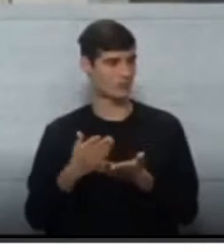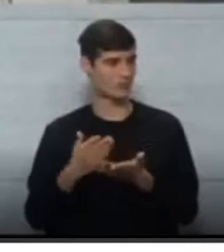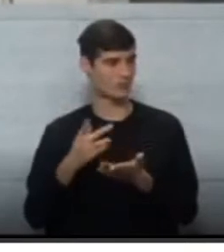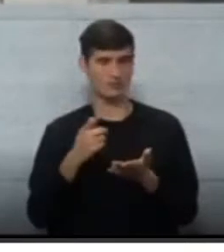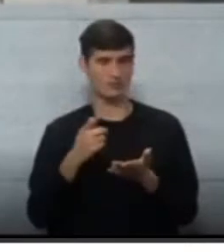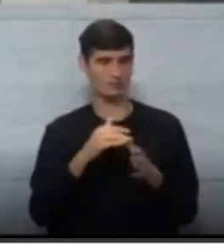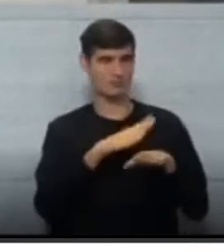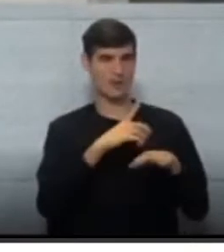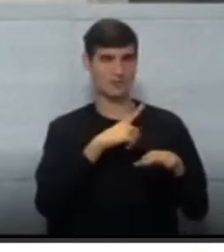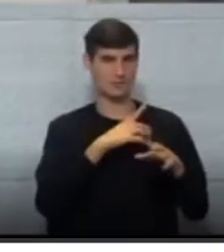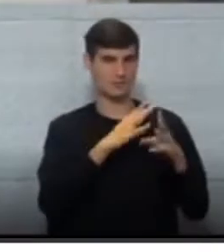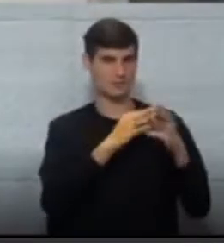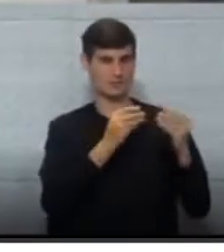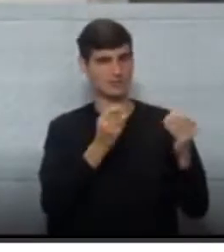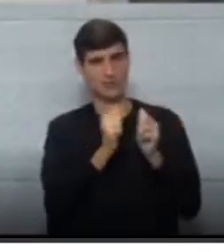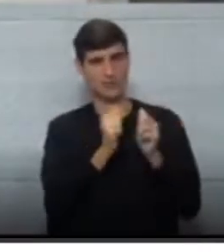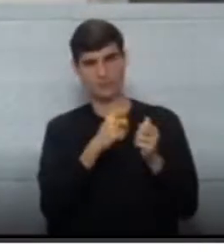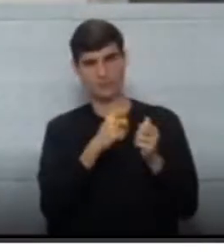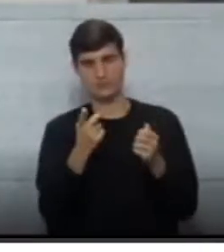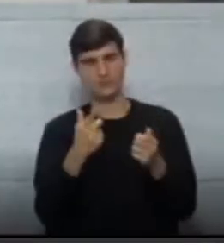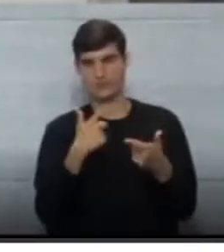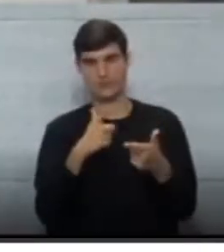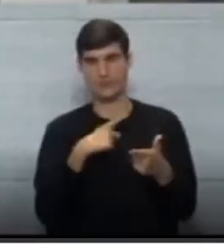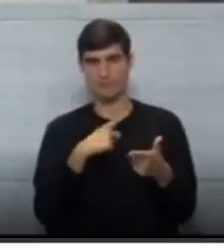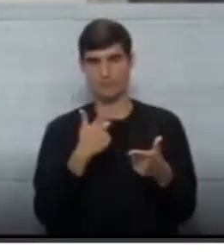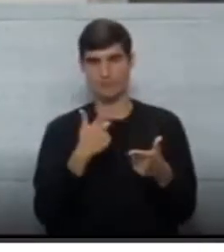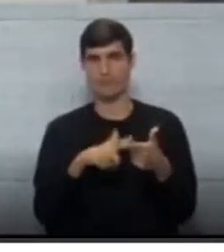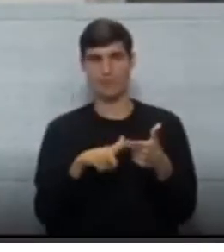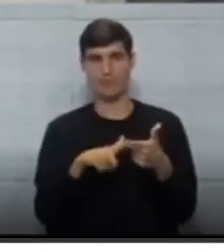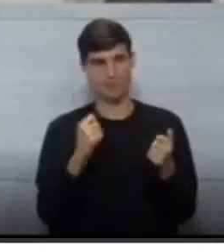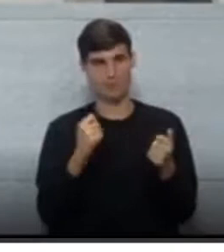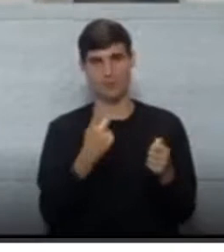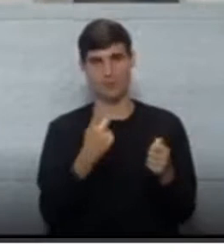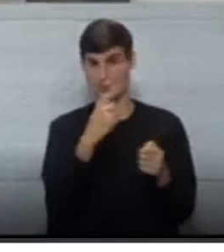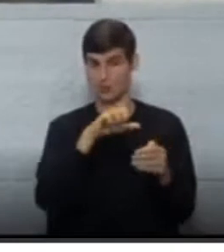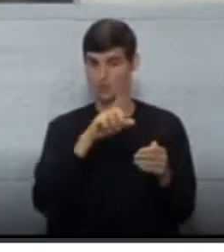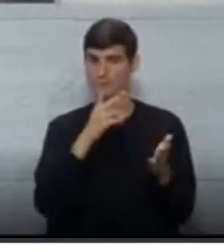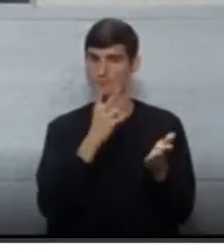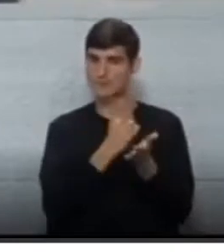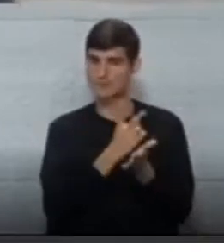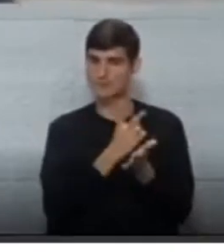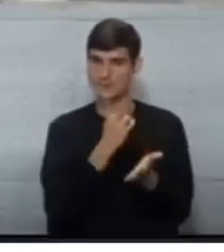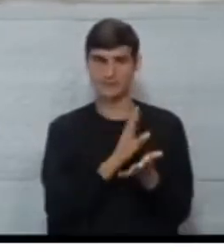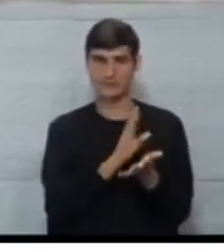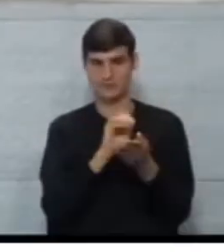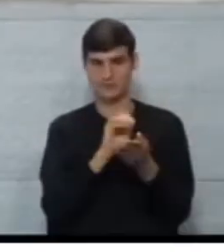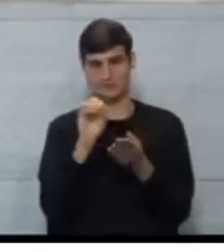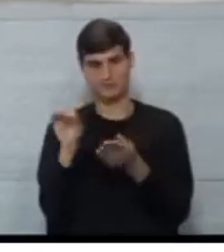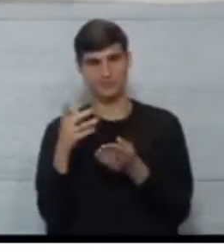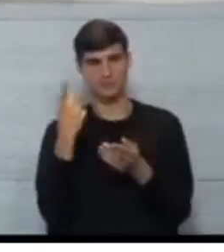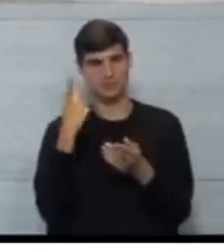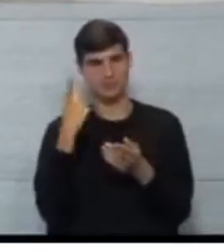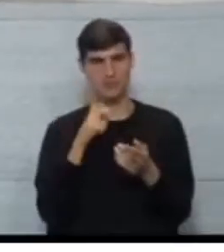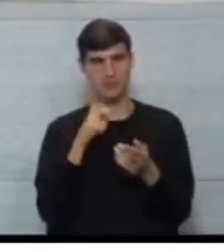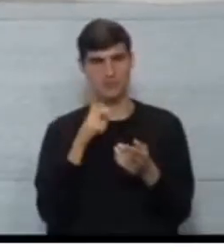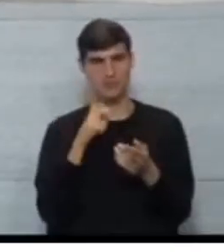diluído, a gente pode utilizar a mesma para passar 1 ml de um para o outro. Mas sempre deixe a pipeta perto do bico de Bunsen para que não